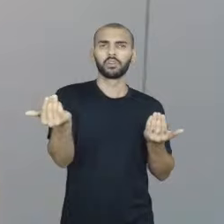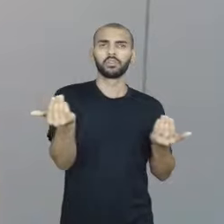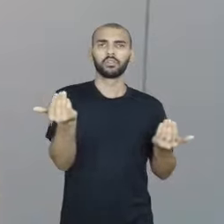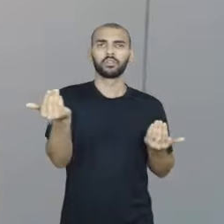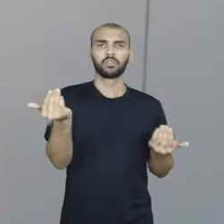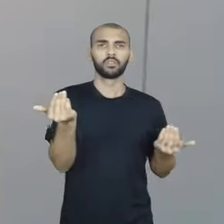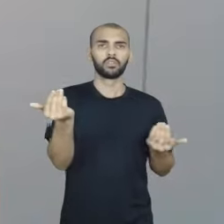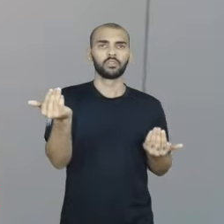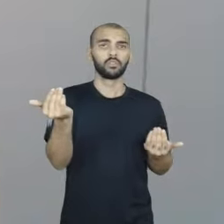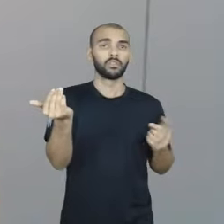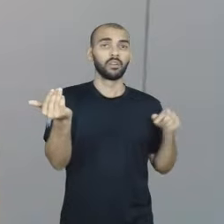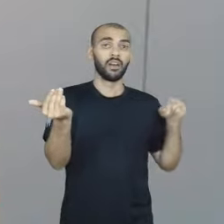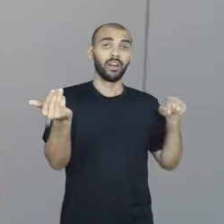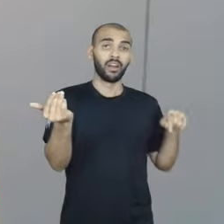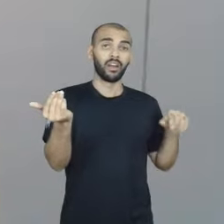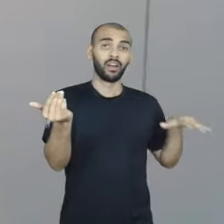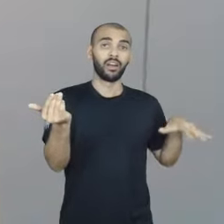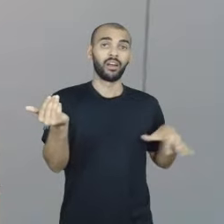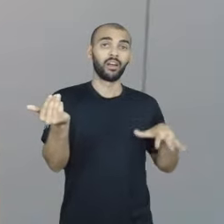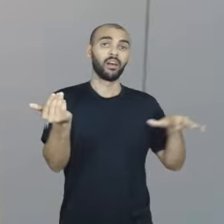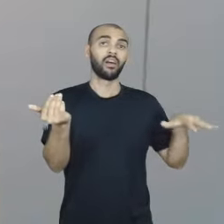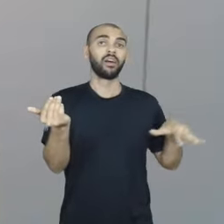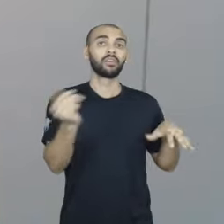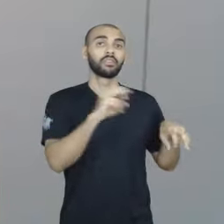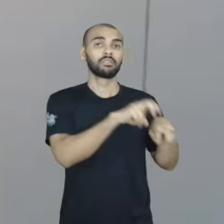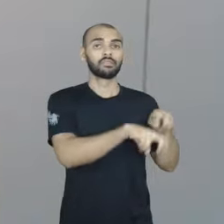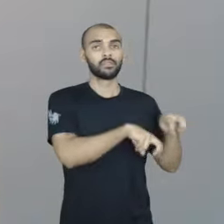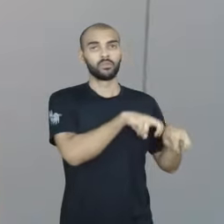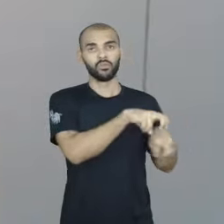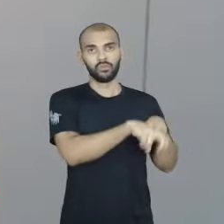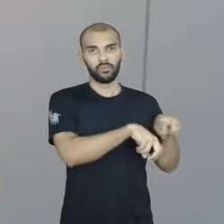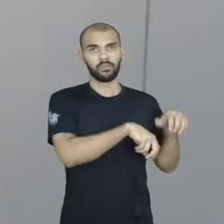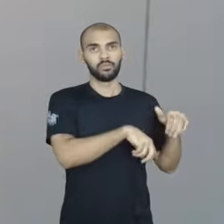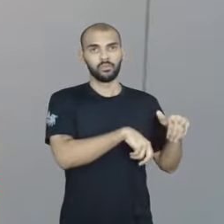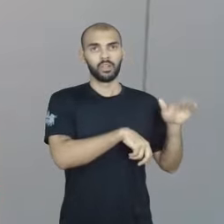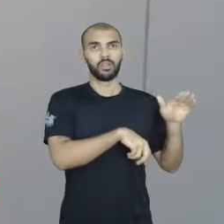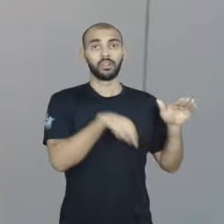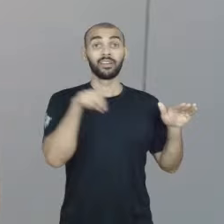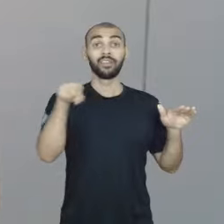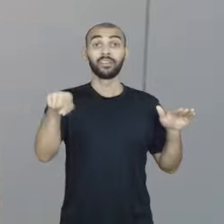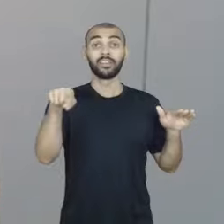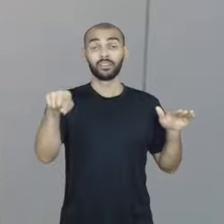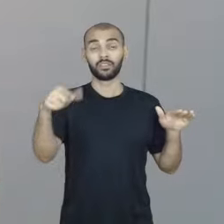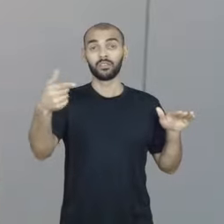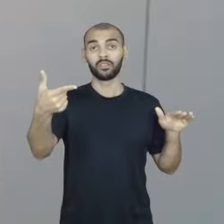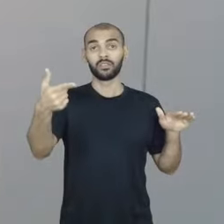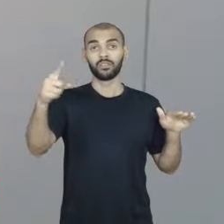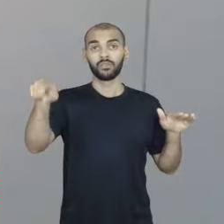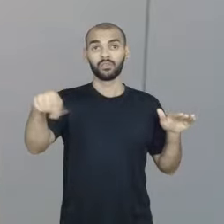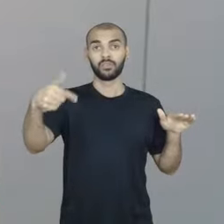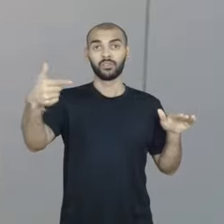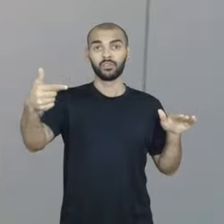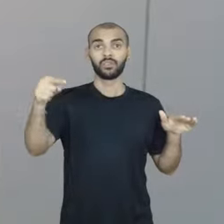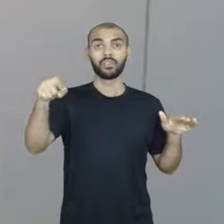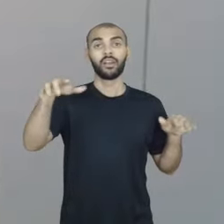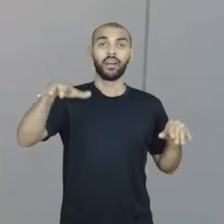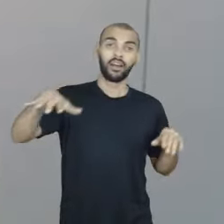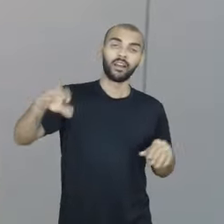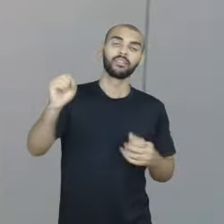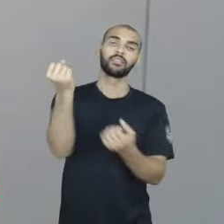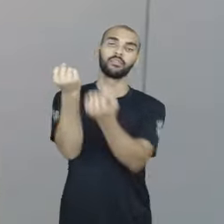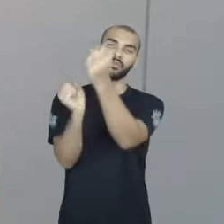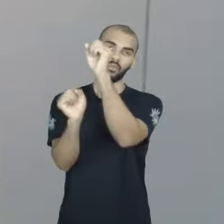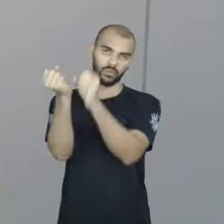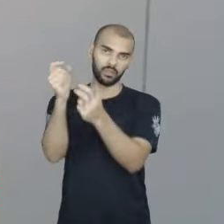muito concentrado, como eu disse, no setor agropecuário. Já esses 2,2% têm uma participação muito maior da indústria, muito maior dos